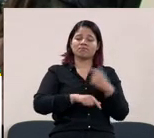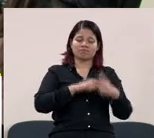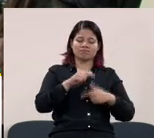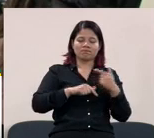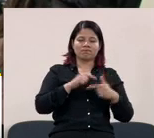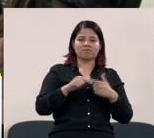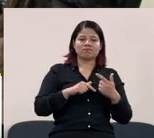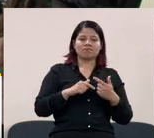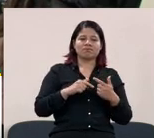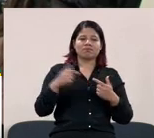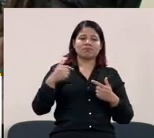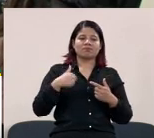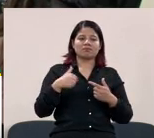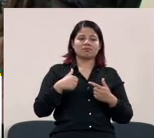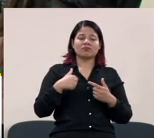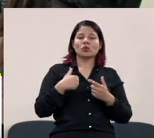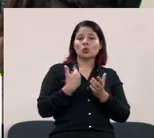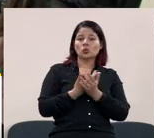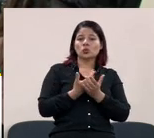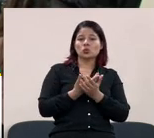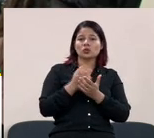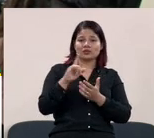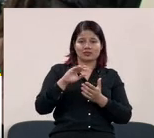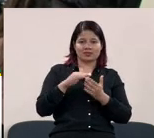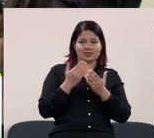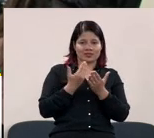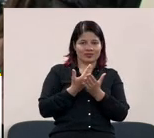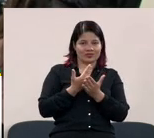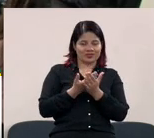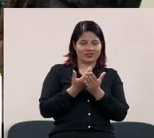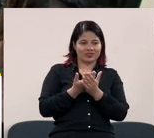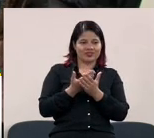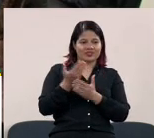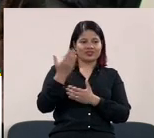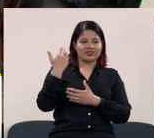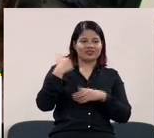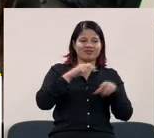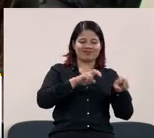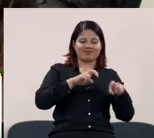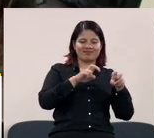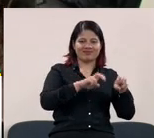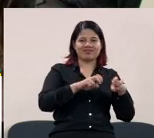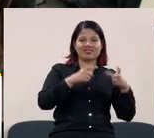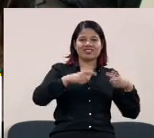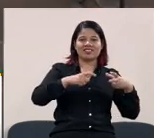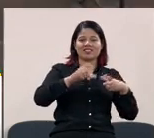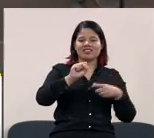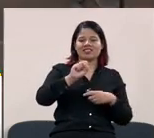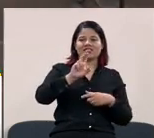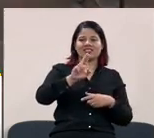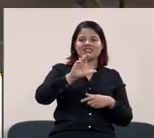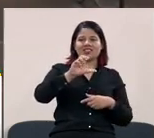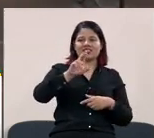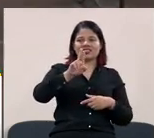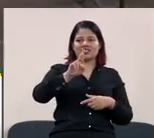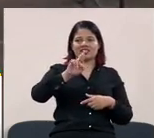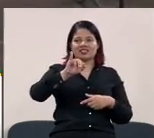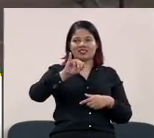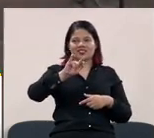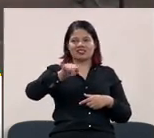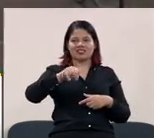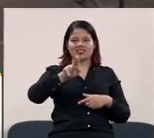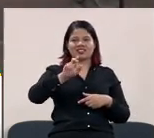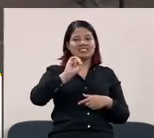estudei no serviço público lá na escola rural de Sucuriju. Se alguém conhece,